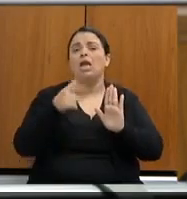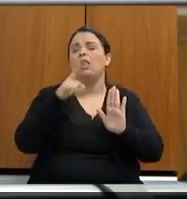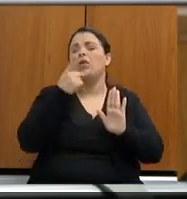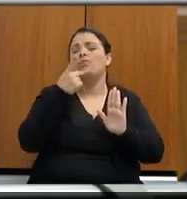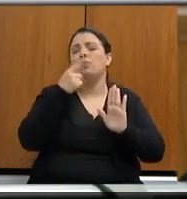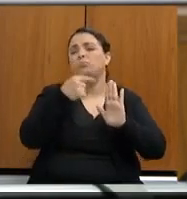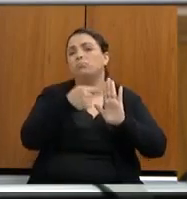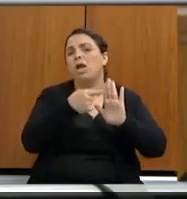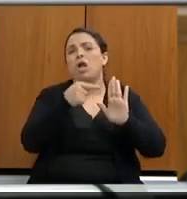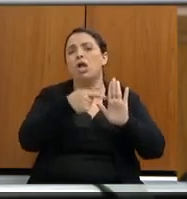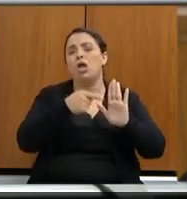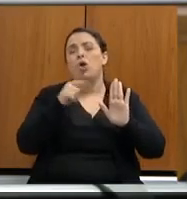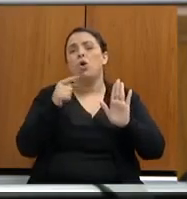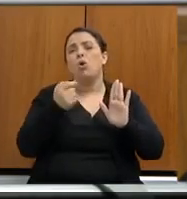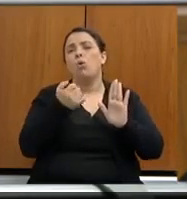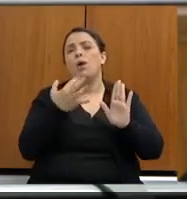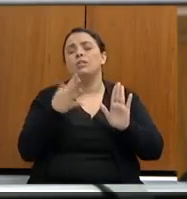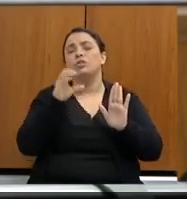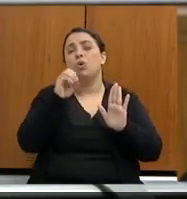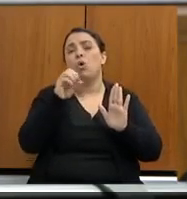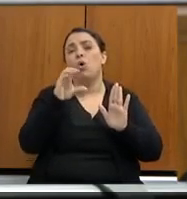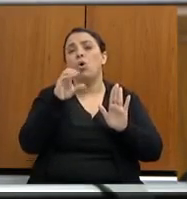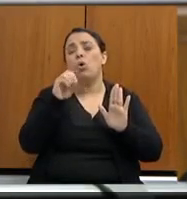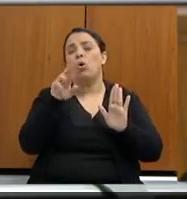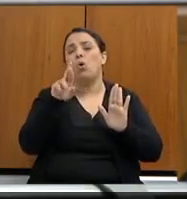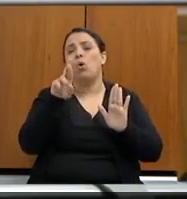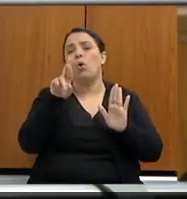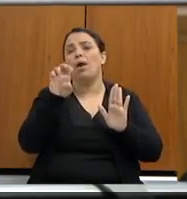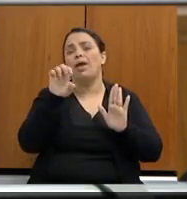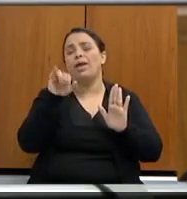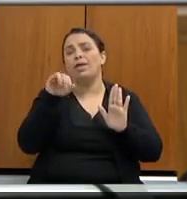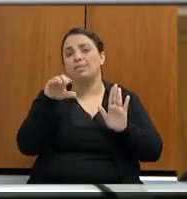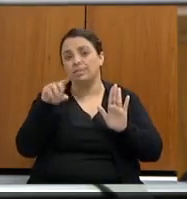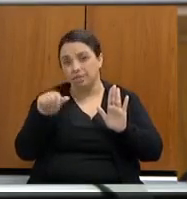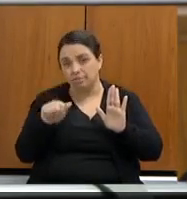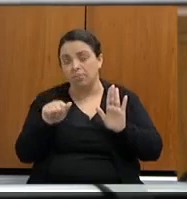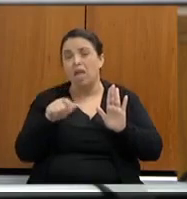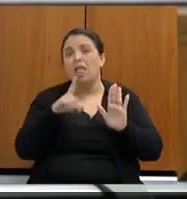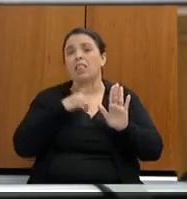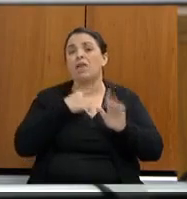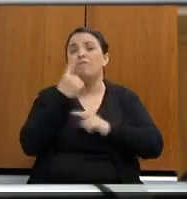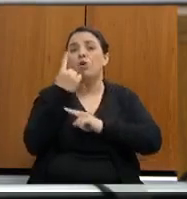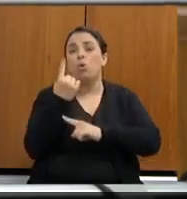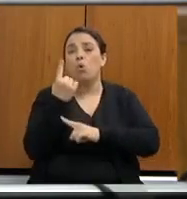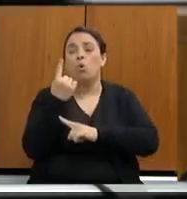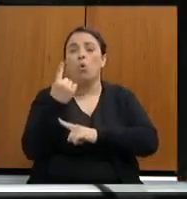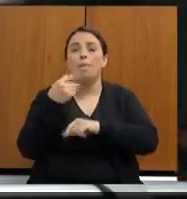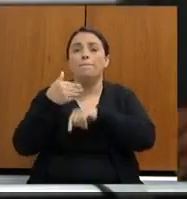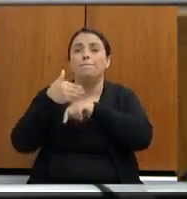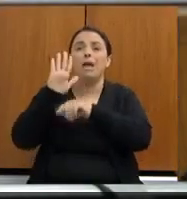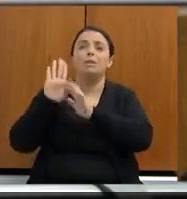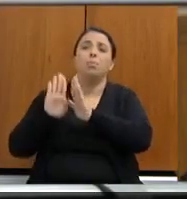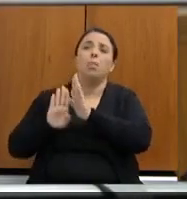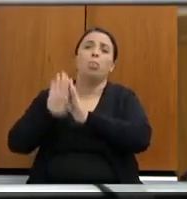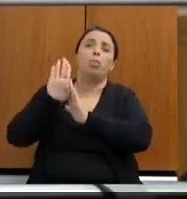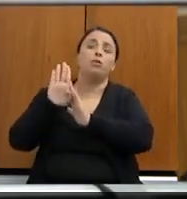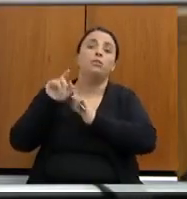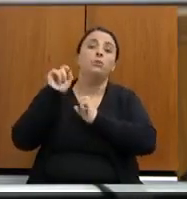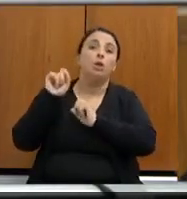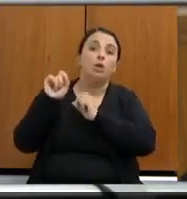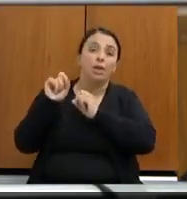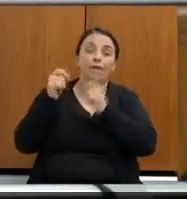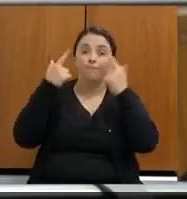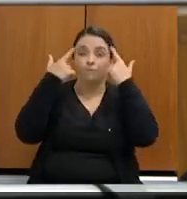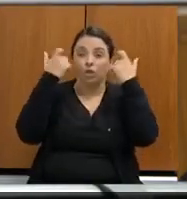registrado naquele painel o único que mostra aumento lamentavelmente é o nos casos de violência doméstica né